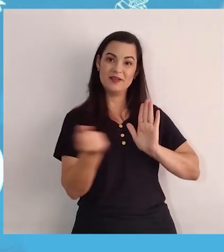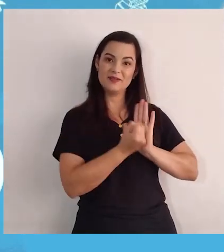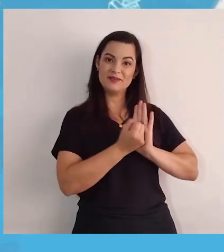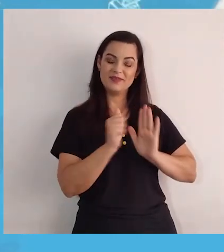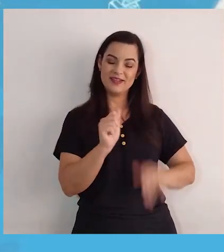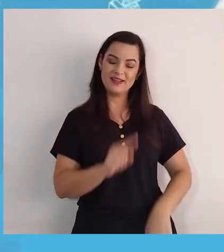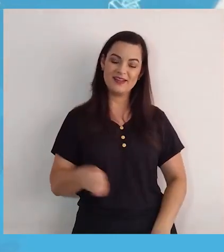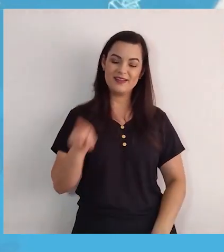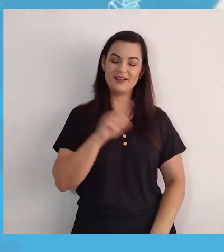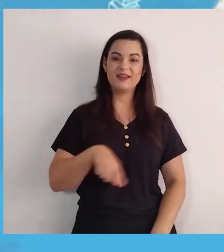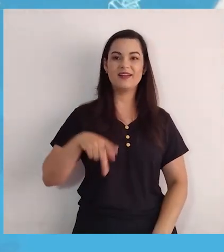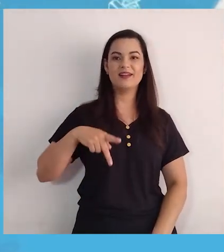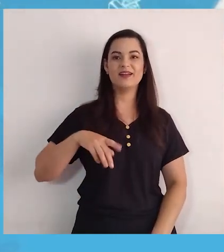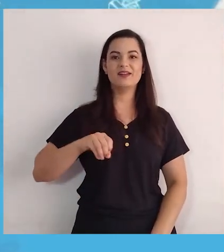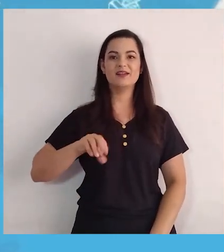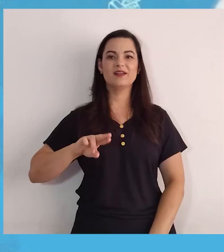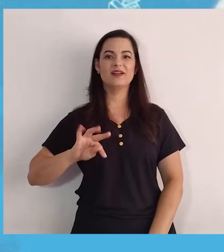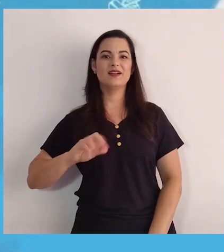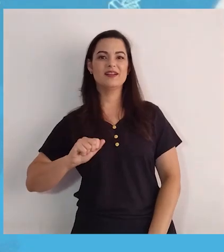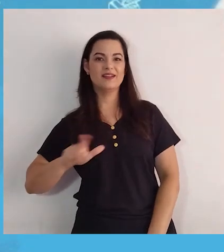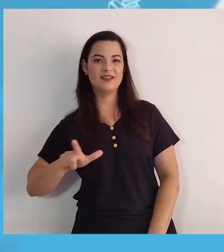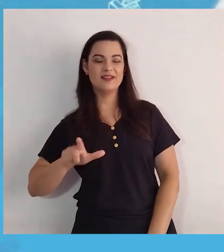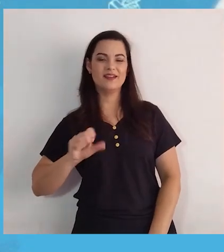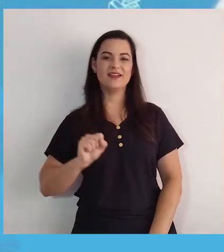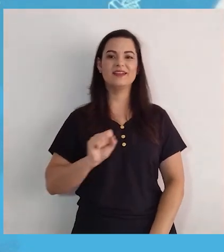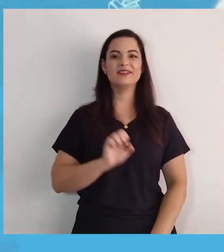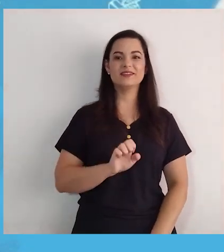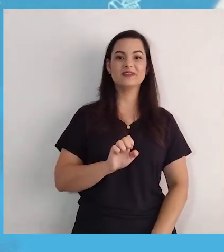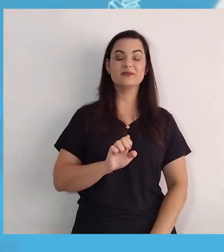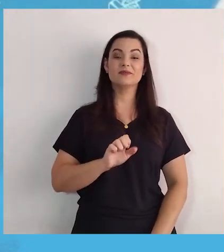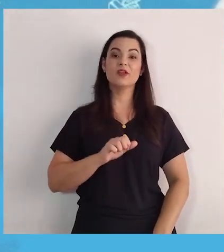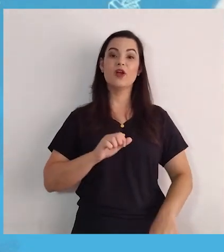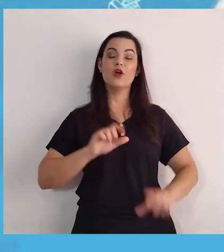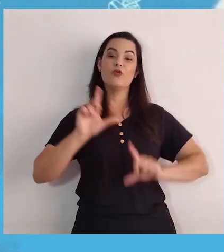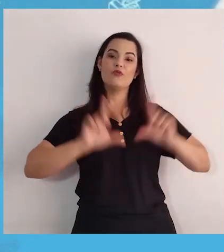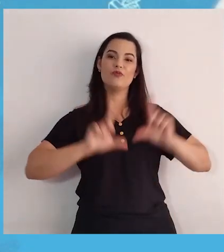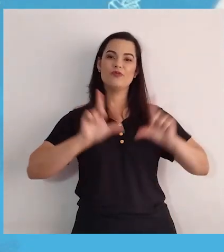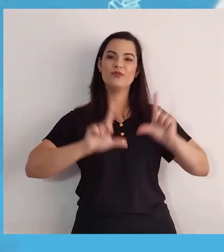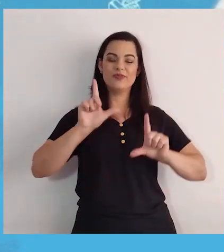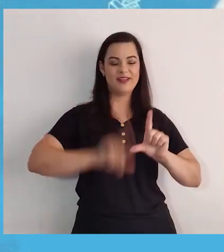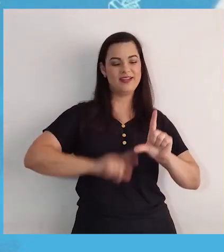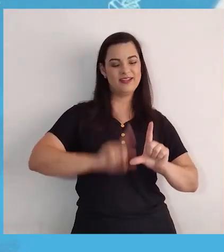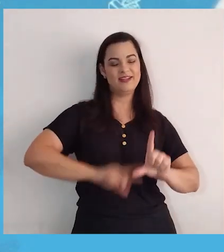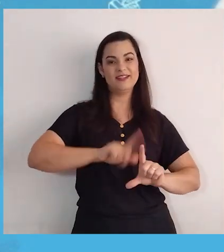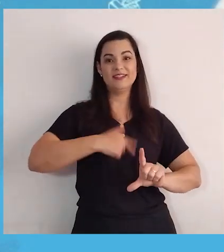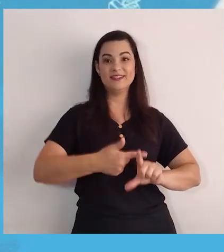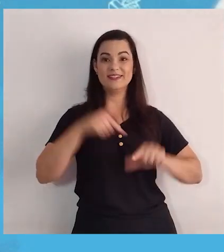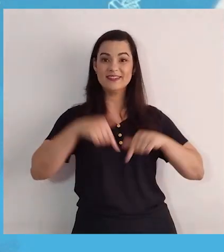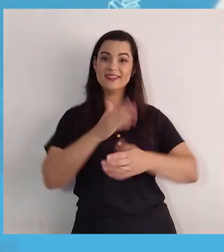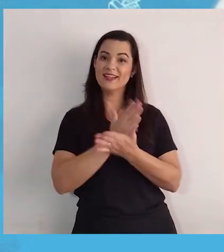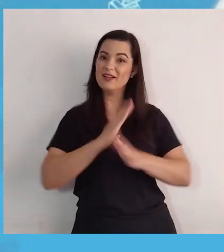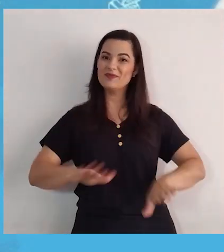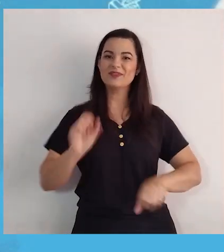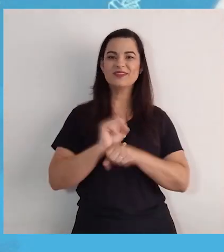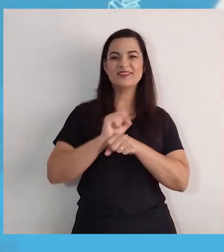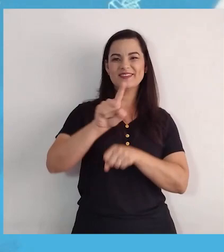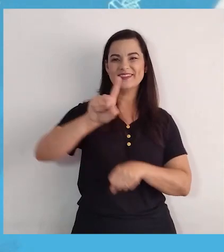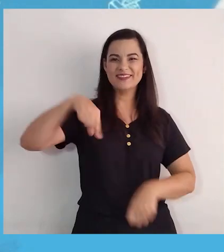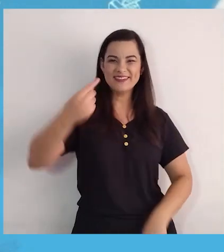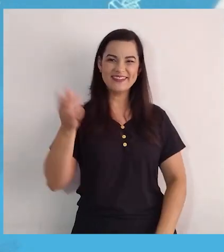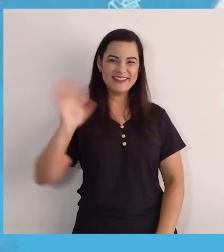@portalse. O programa Além das Letras vai ficando por aqui, mas eu te espero no próximo programa. Tchau,